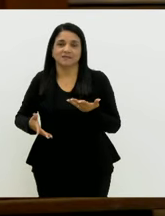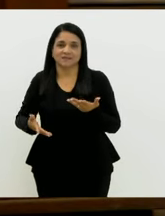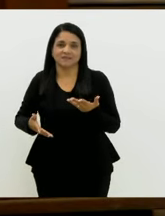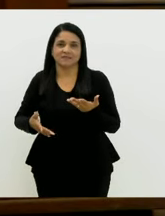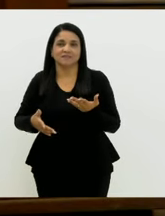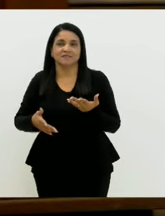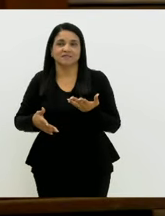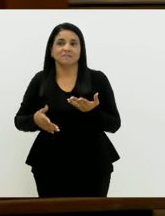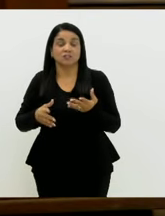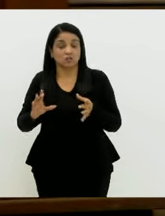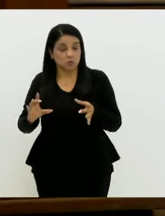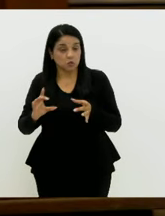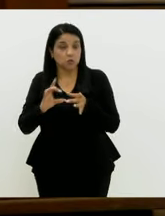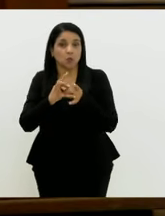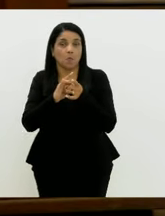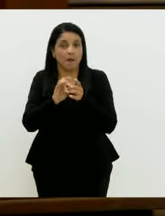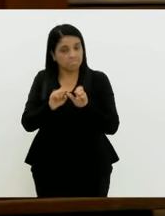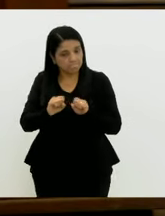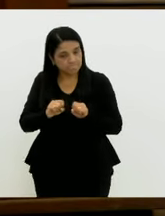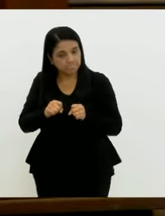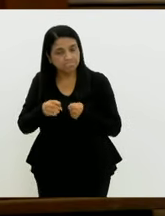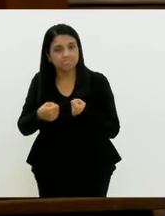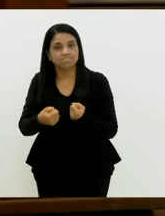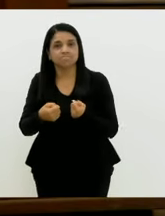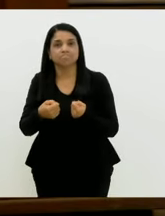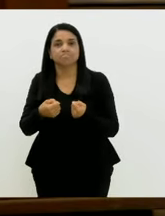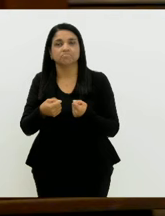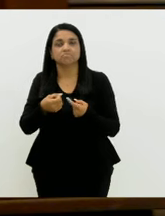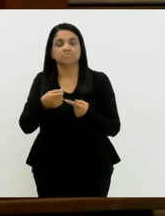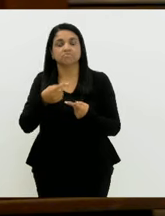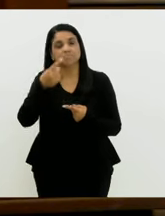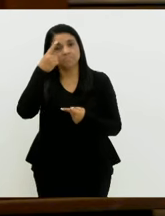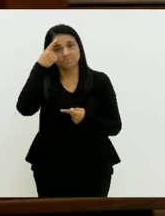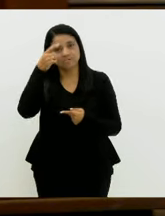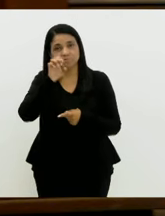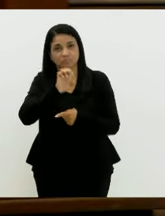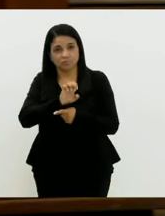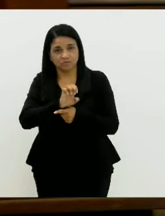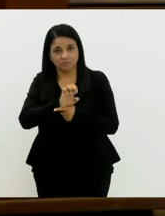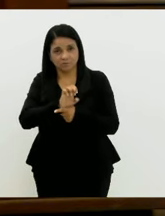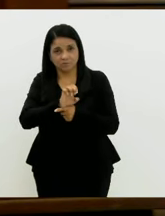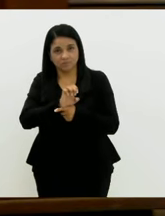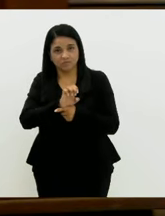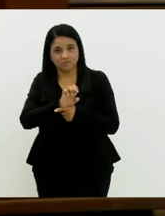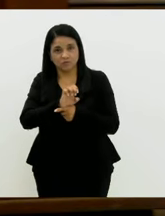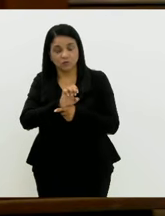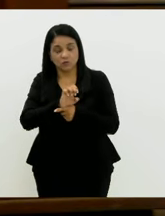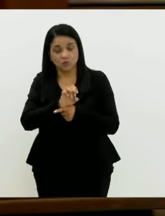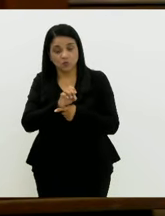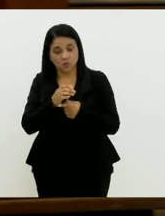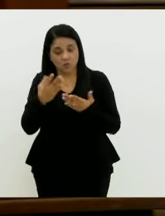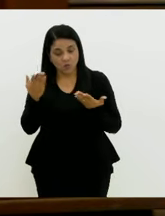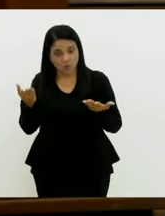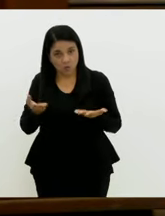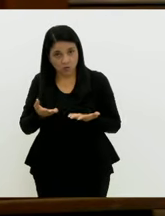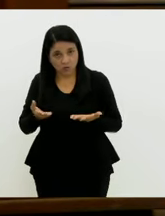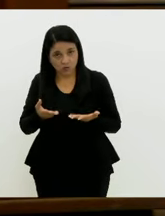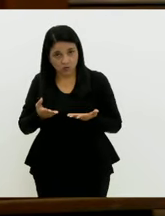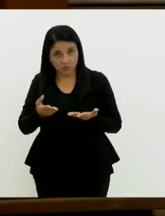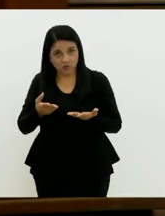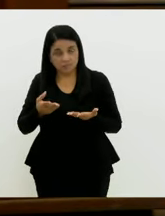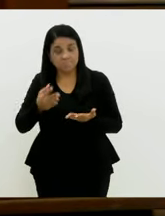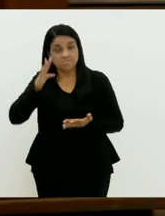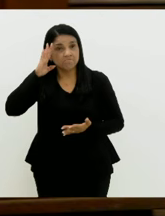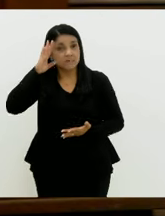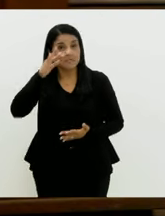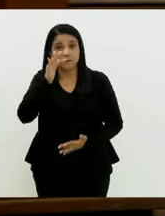esforços para que a gente possa pensar o Estado olhando o presente, mas principalmente o